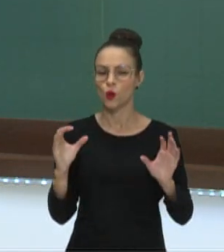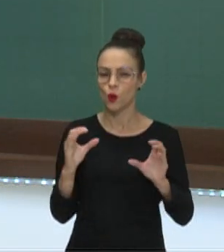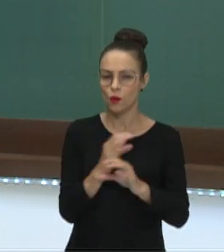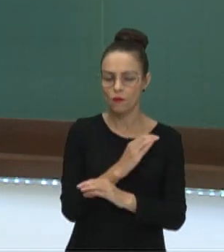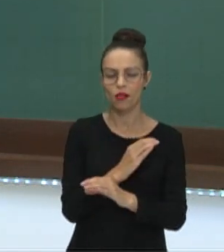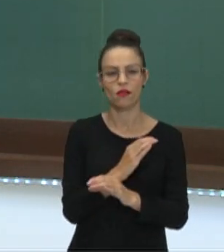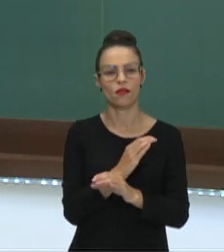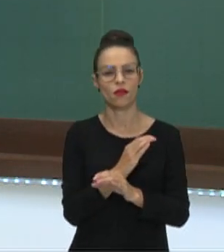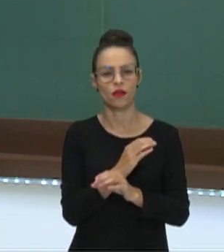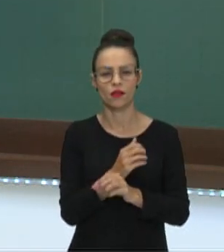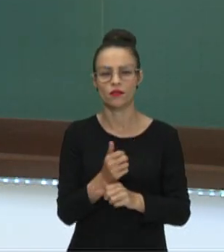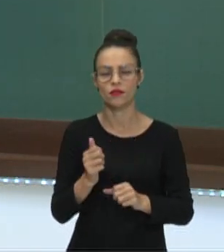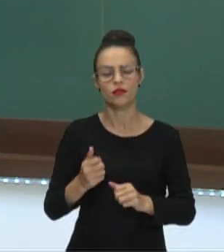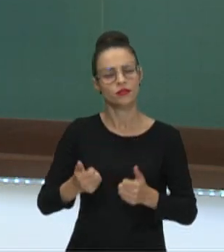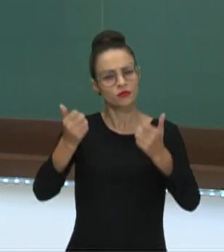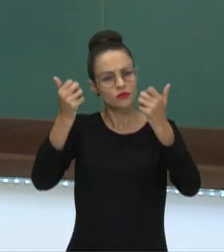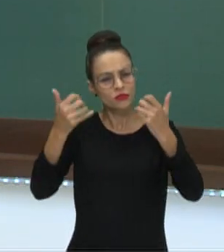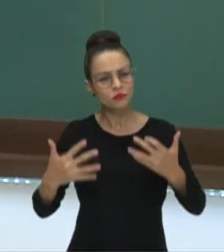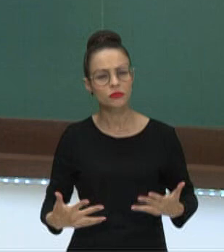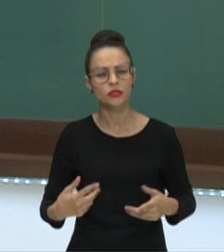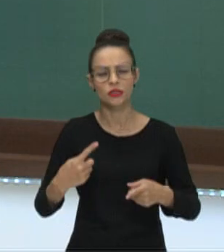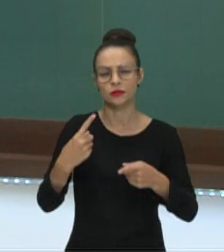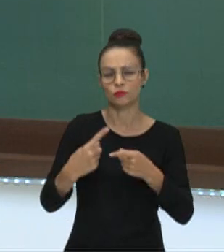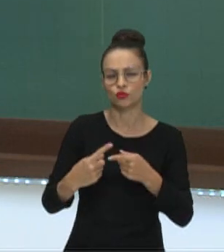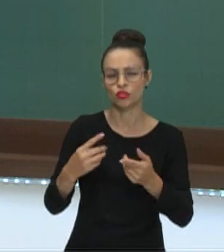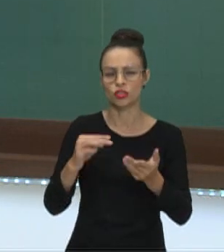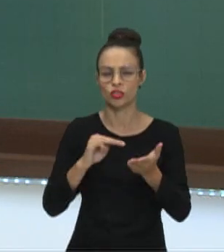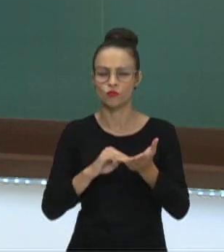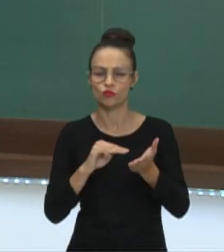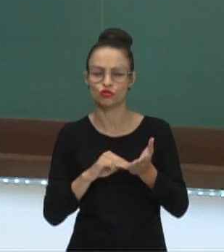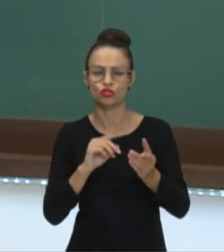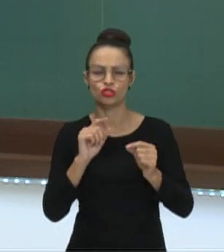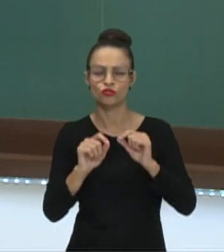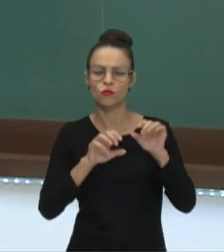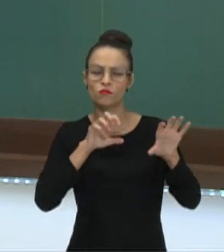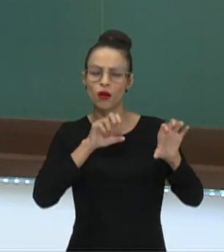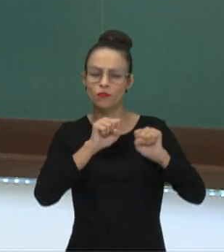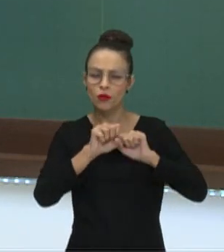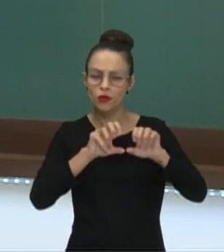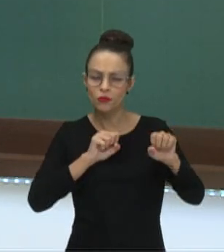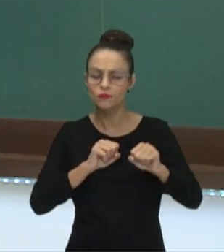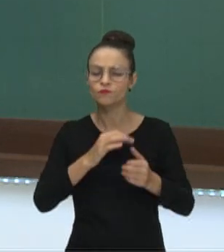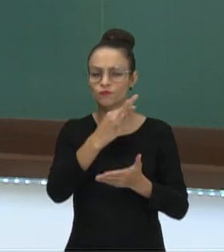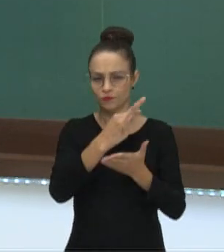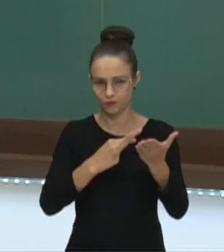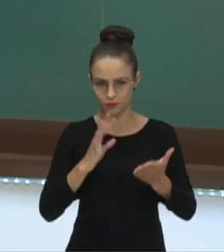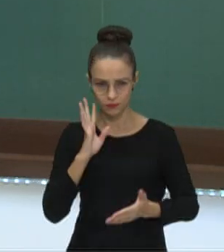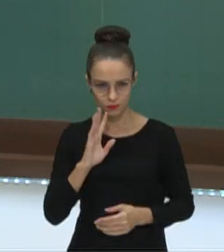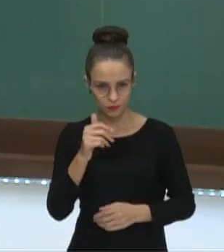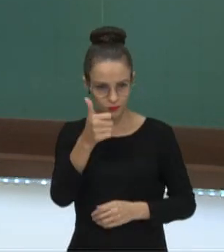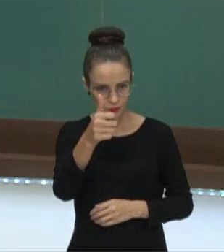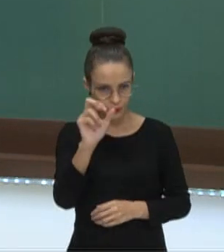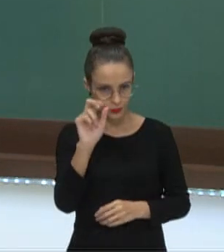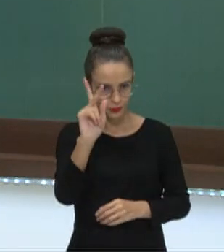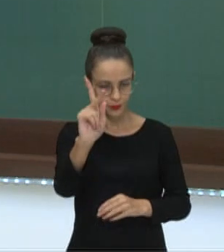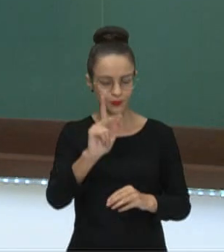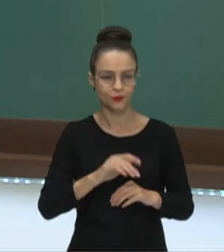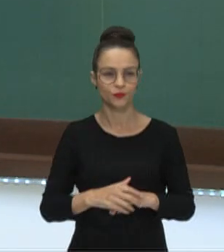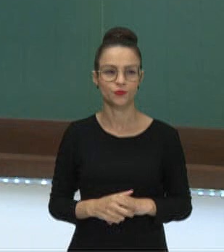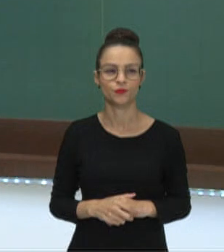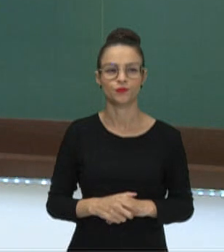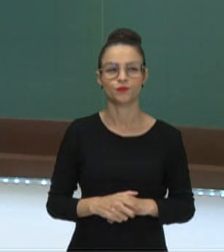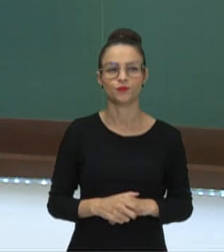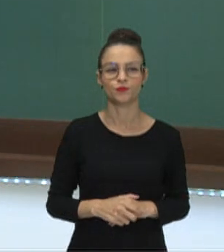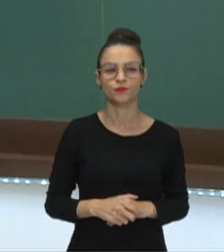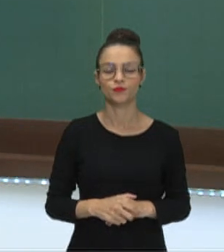completa, vai justificando, pegue dados se você achar necessário e faça um texto bem legal, ok?